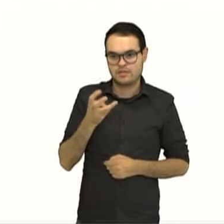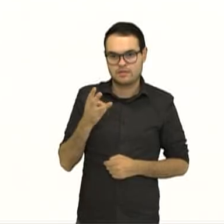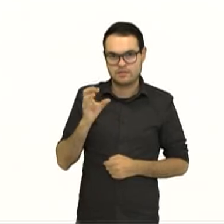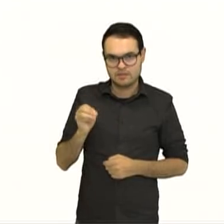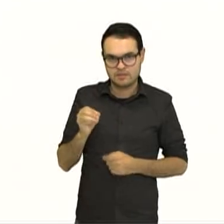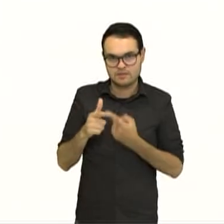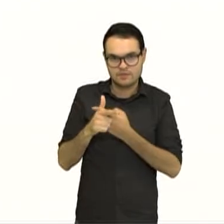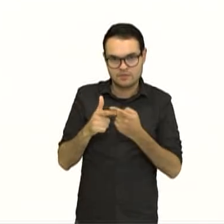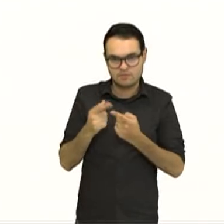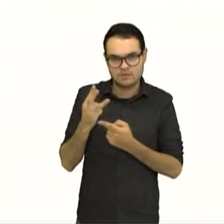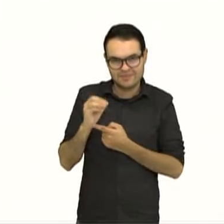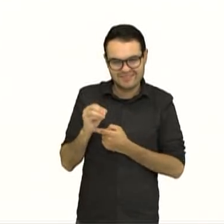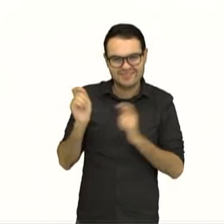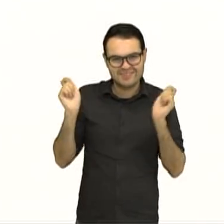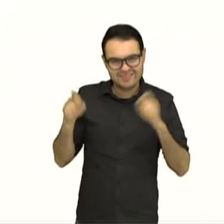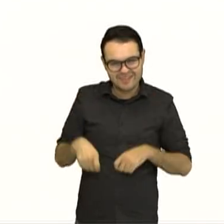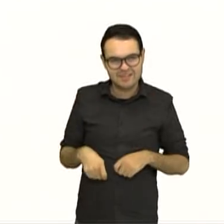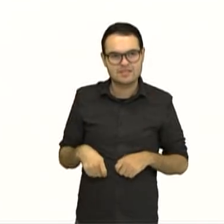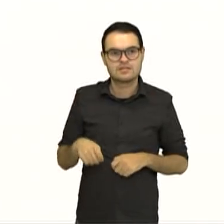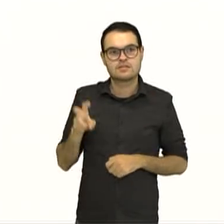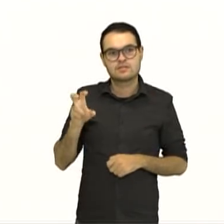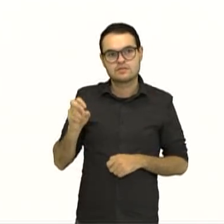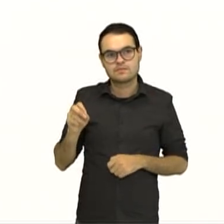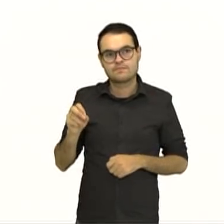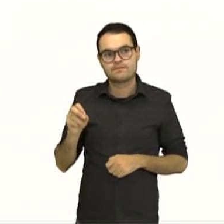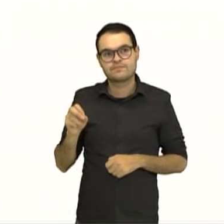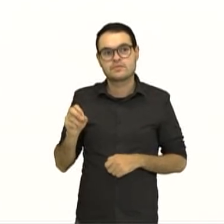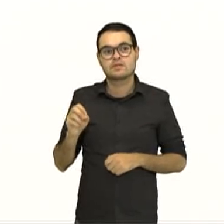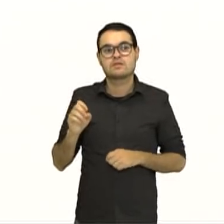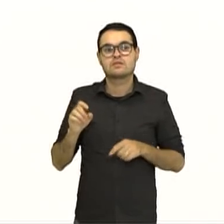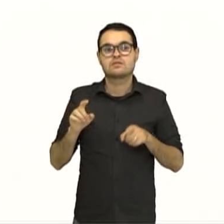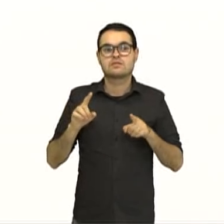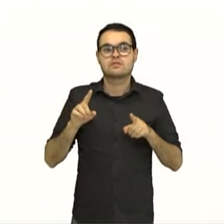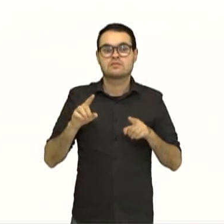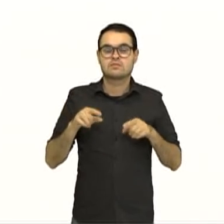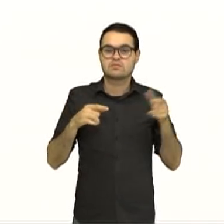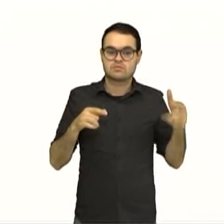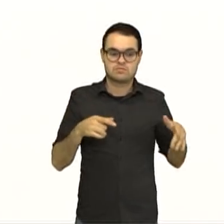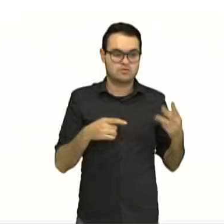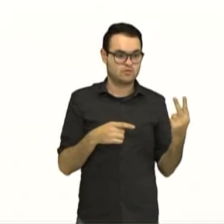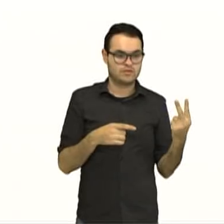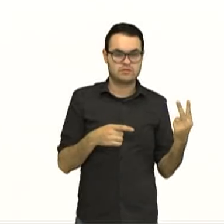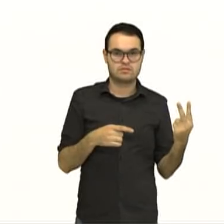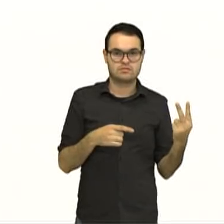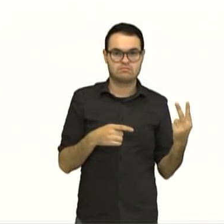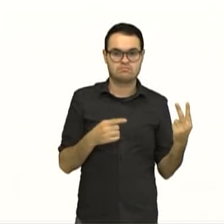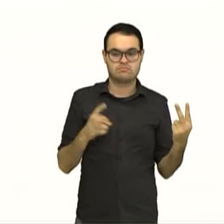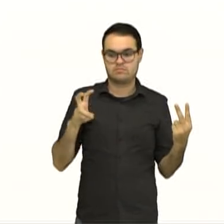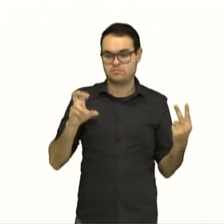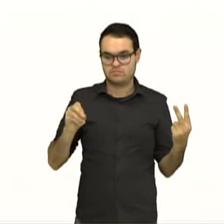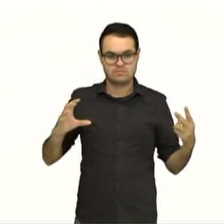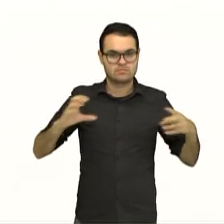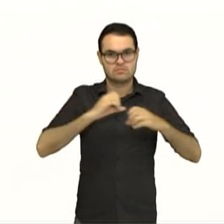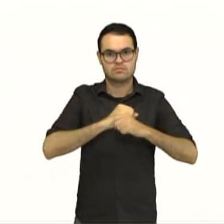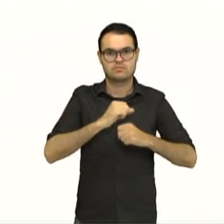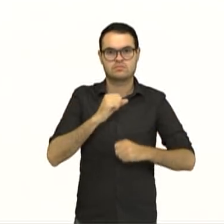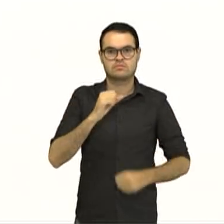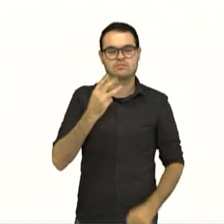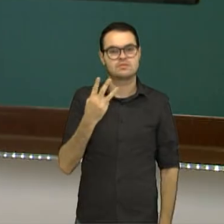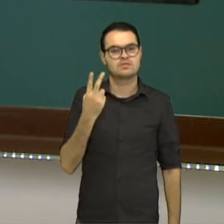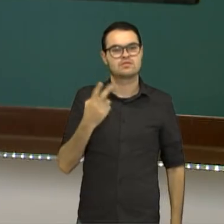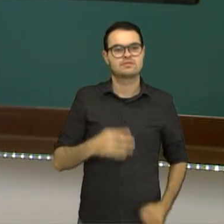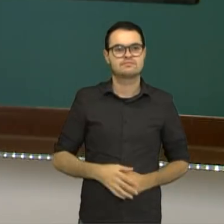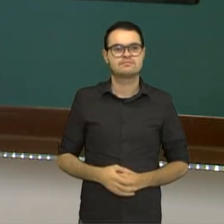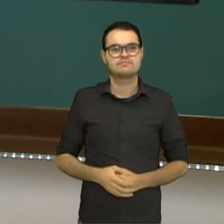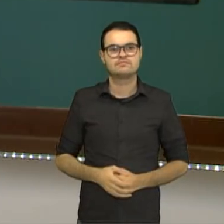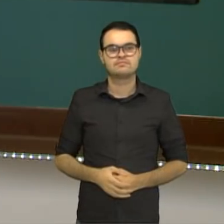dá 50 e 60 dividido por 30 vai dar 2. 50 mais 2, 32, certo? Muito